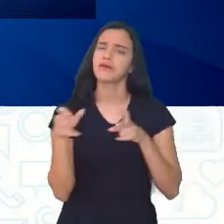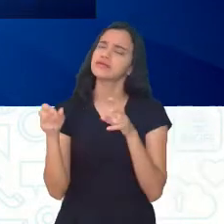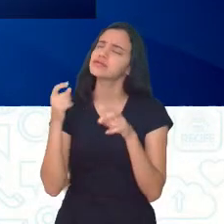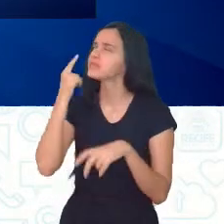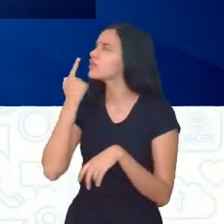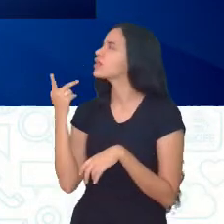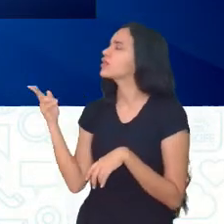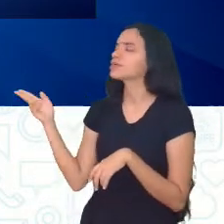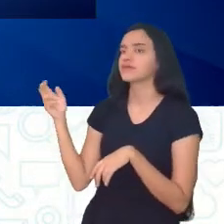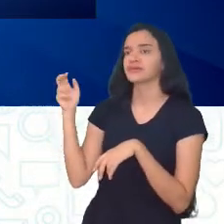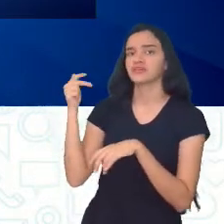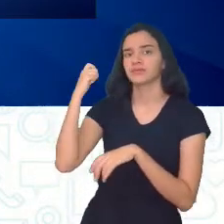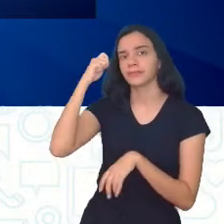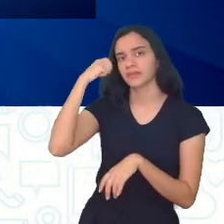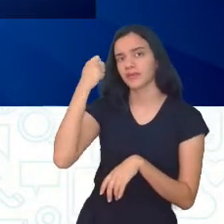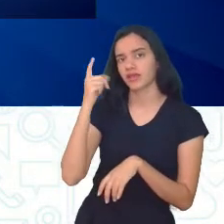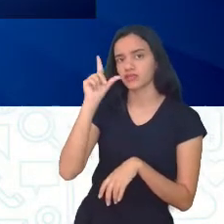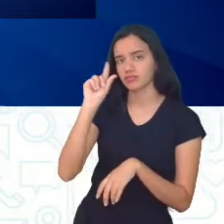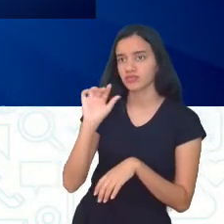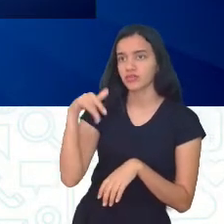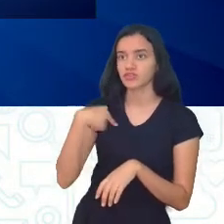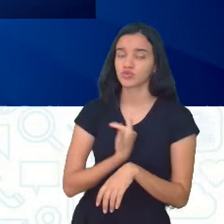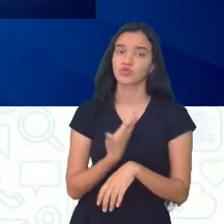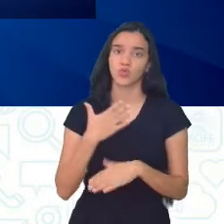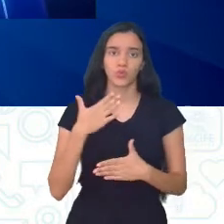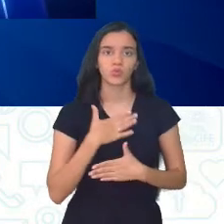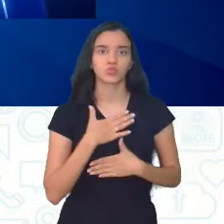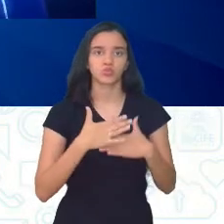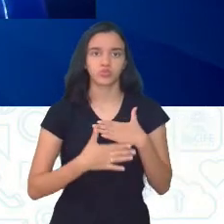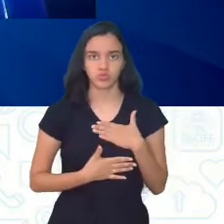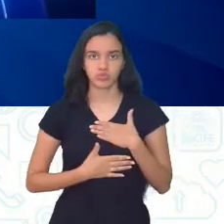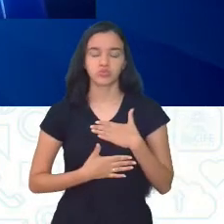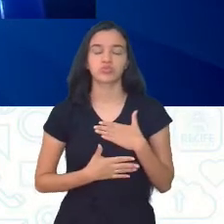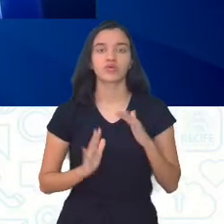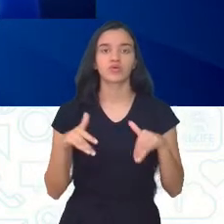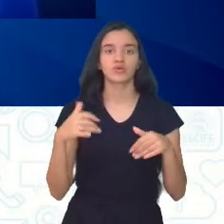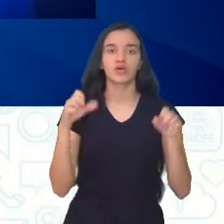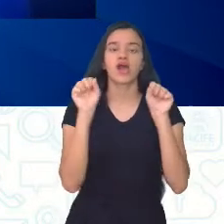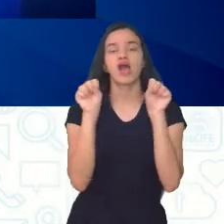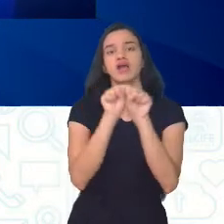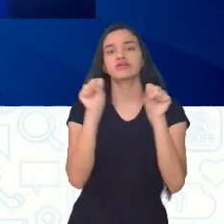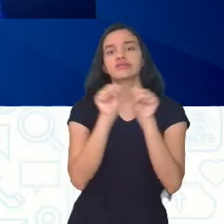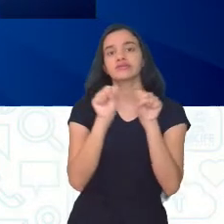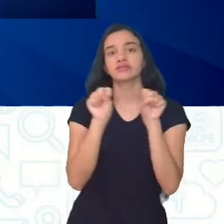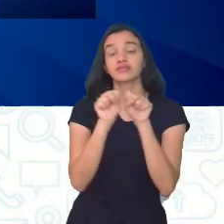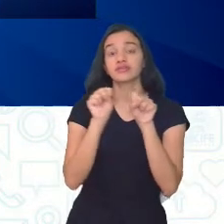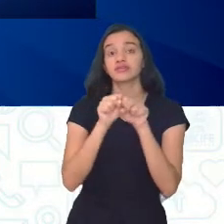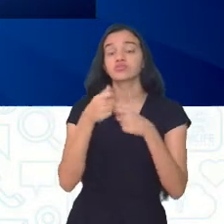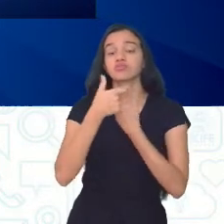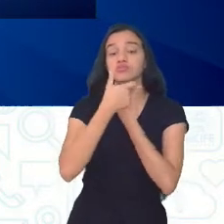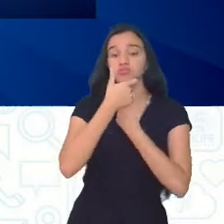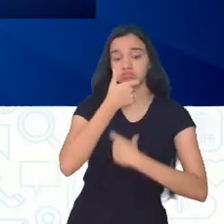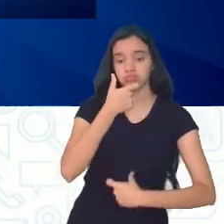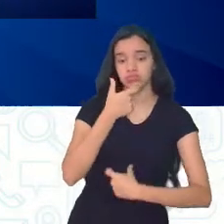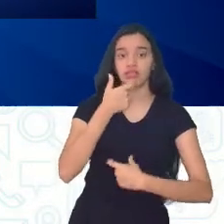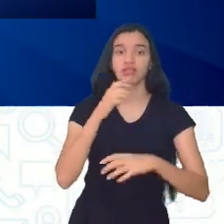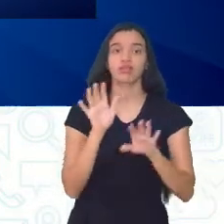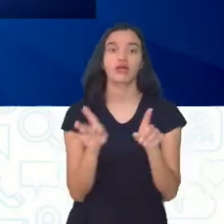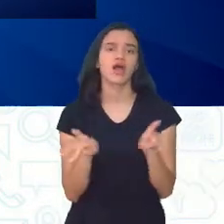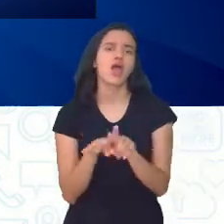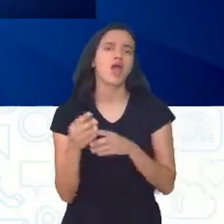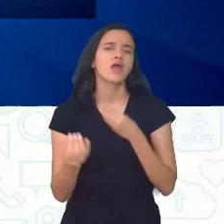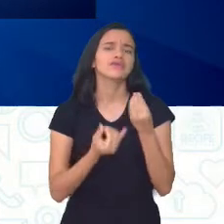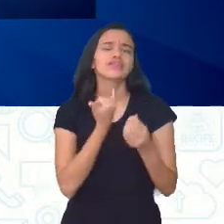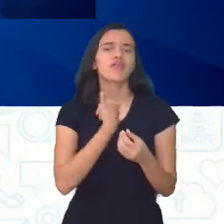esse pequeno vídeo, que ele mostra que o nosso corpo, né, em relação ao sistema nervoso central e periférico, é como se